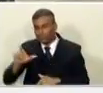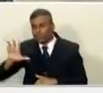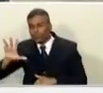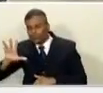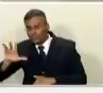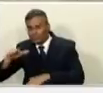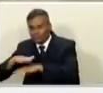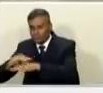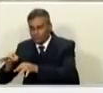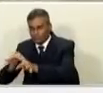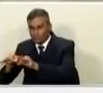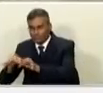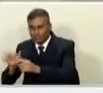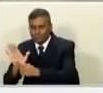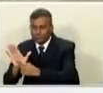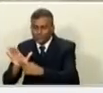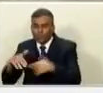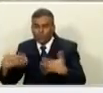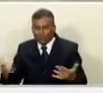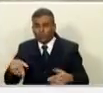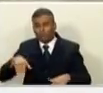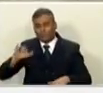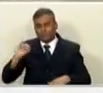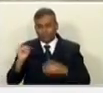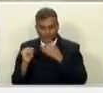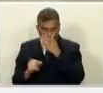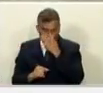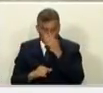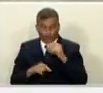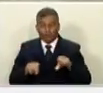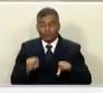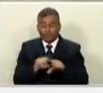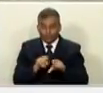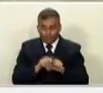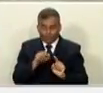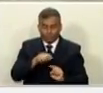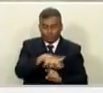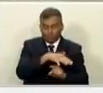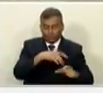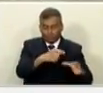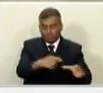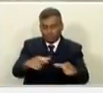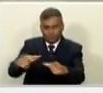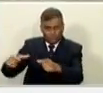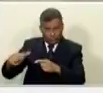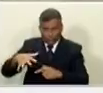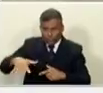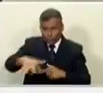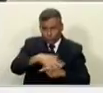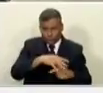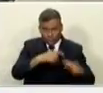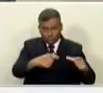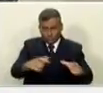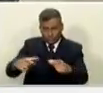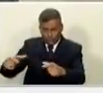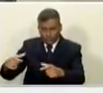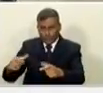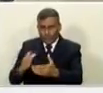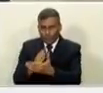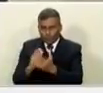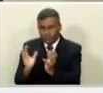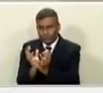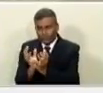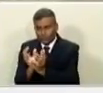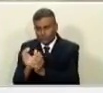Vamos, que está aglutinando vários setores da sociedade civil progressista, pessoas de esquerda, e que